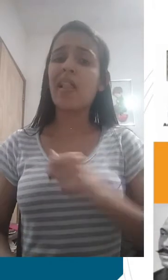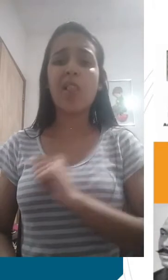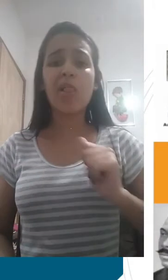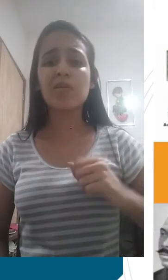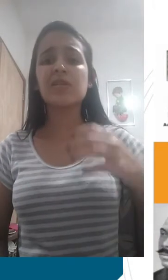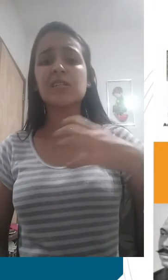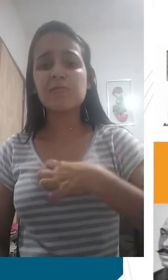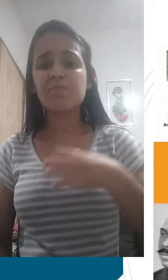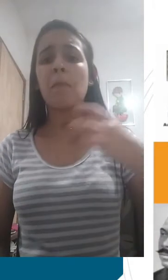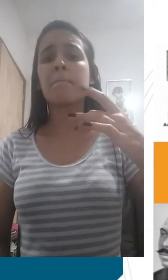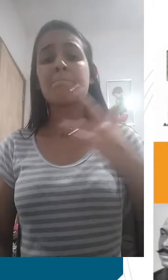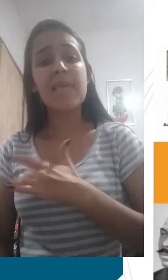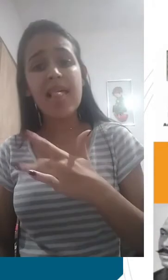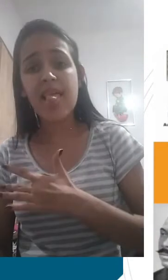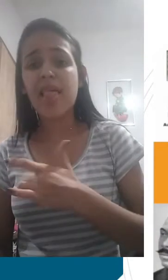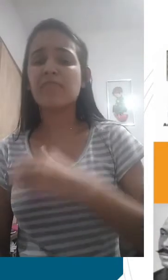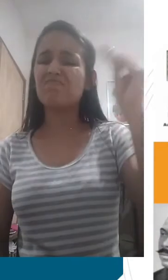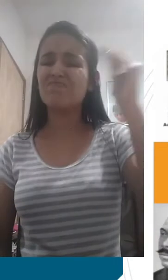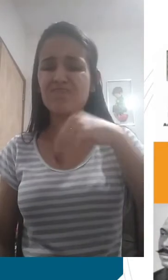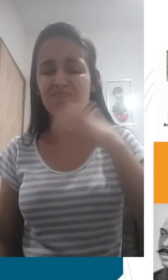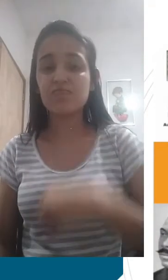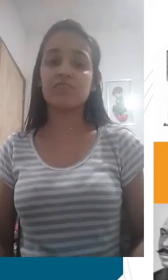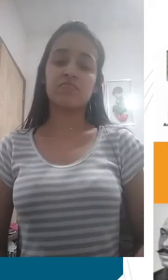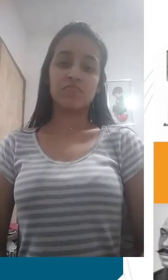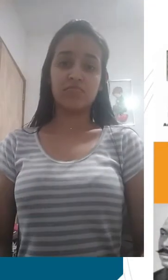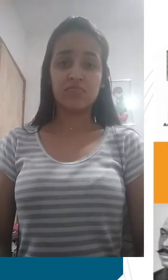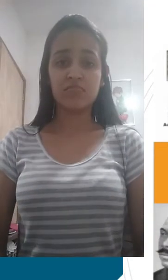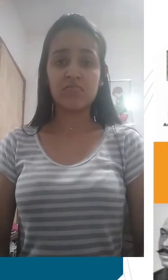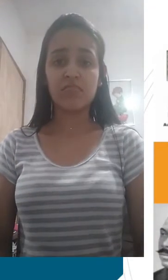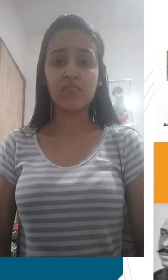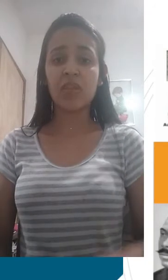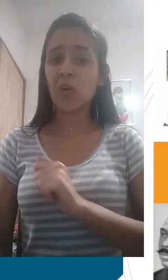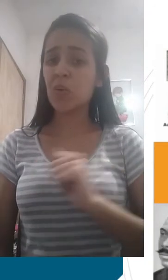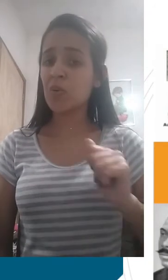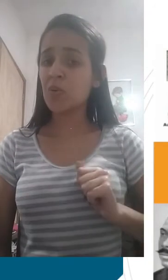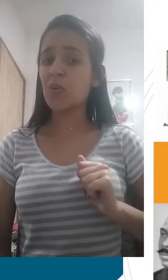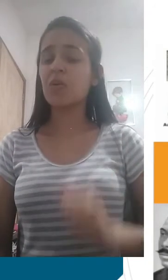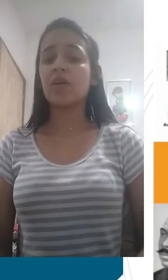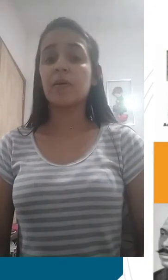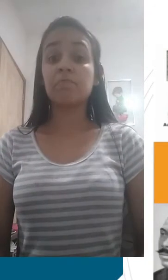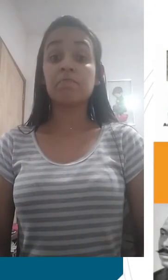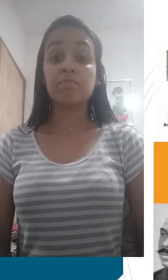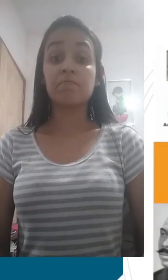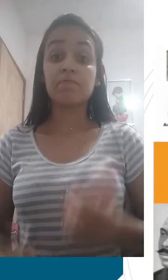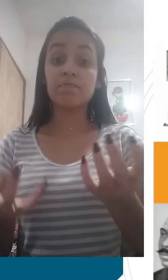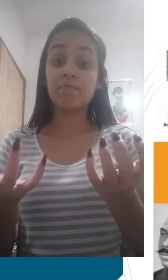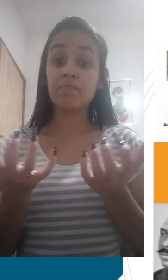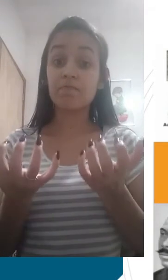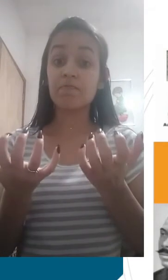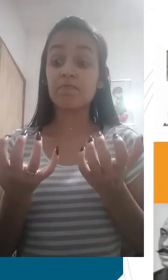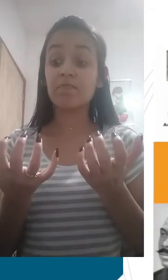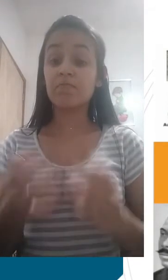uma opção de fuga aos escritores, que buscaram obedecer a uma tendência que ia ao encontro